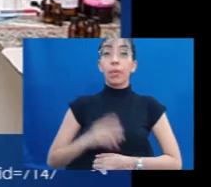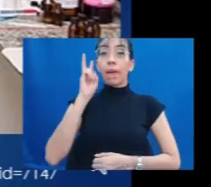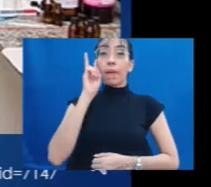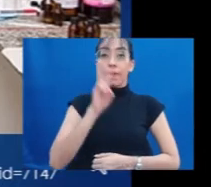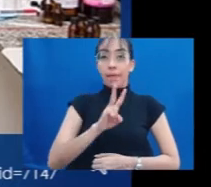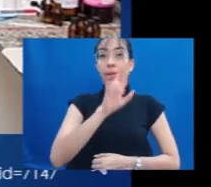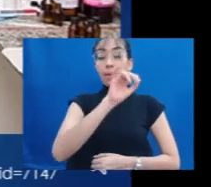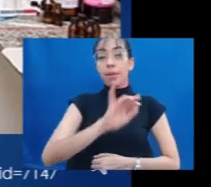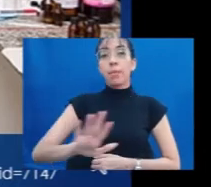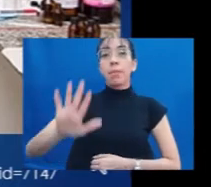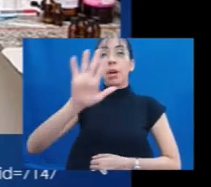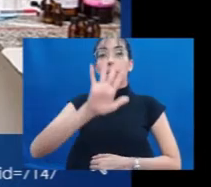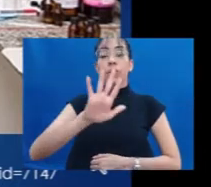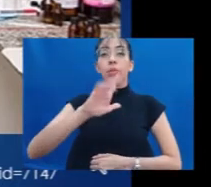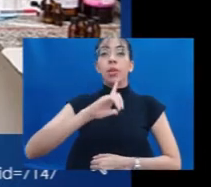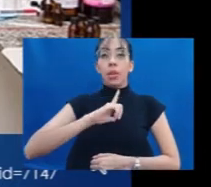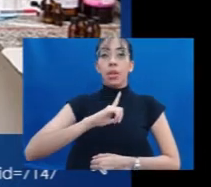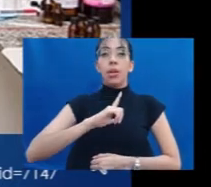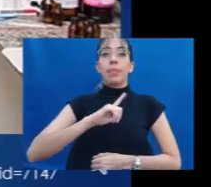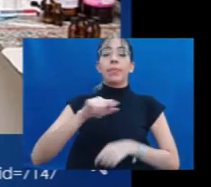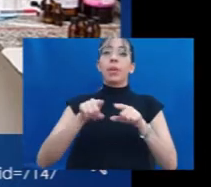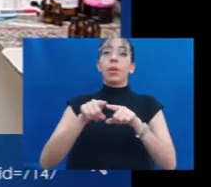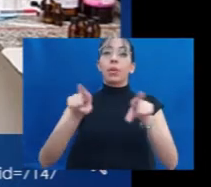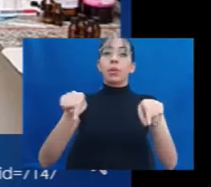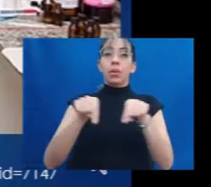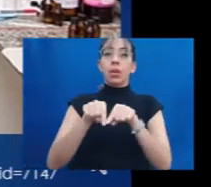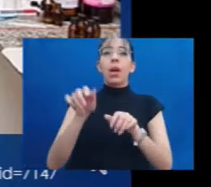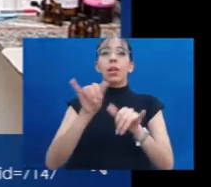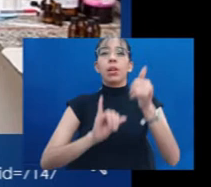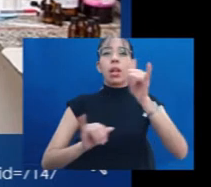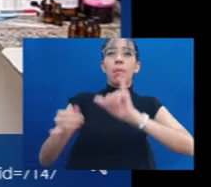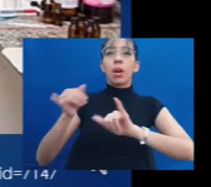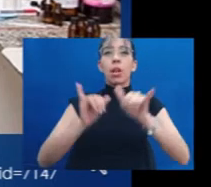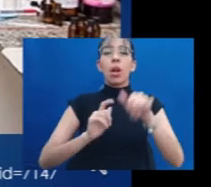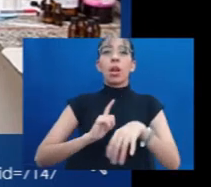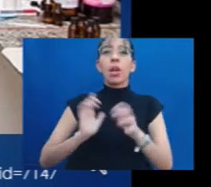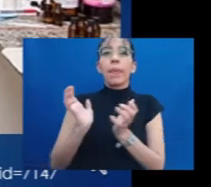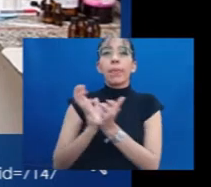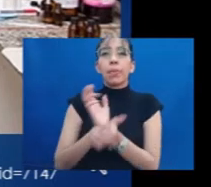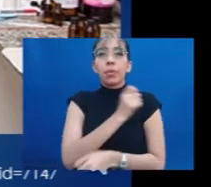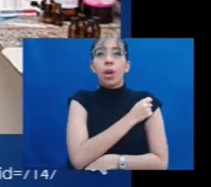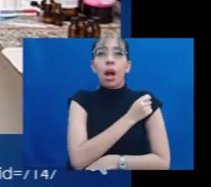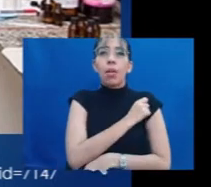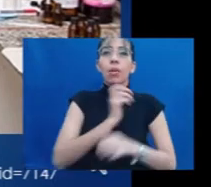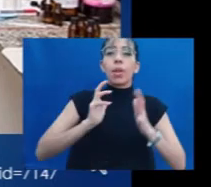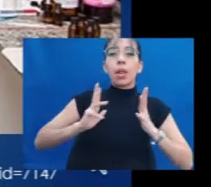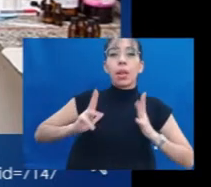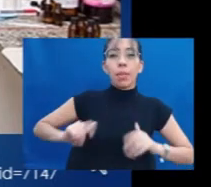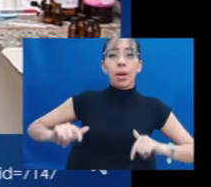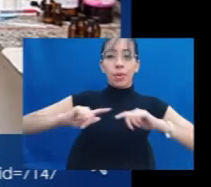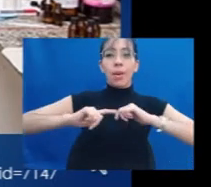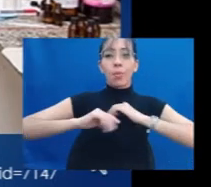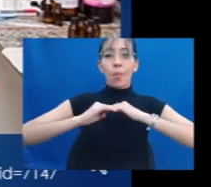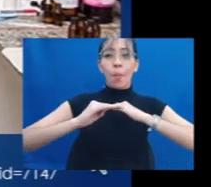Nós vemos aqui nessa imagem do laboratório após o evento, que está ocorrendo aqui uma limpeza dos estilhaços, dos produtos químicos,